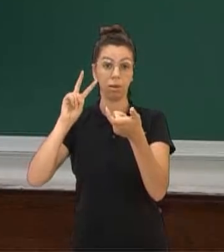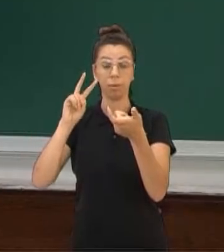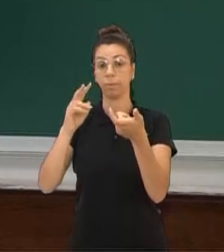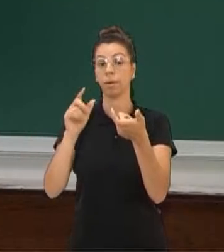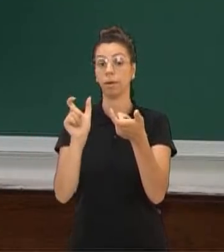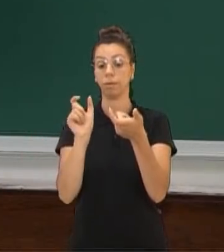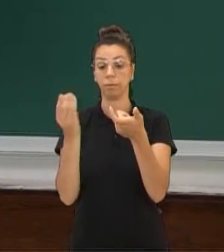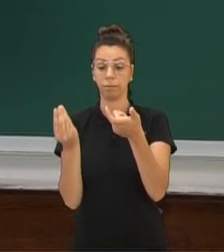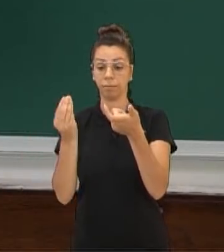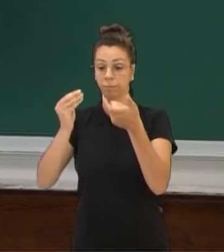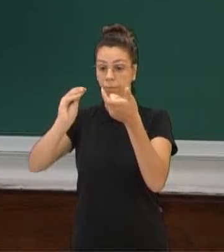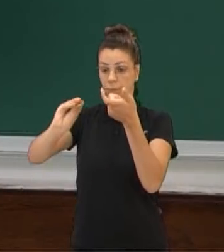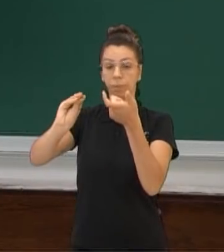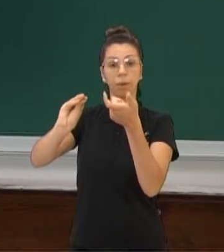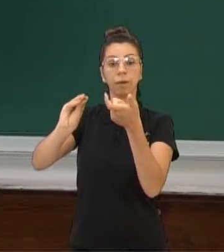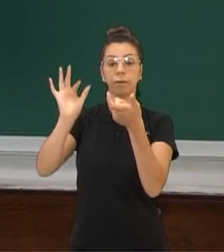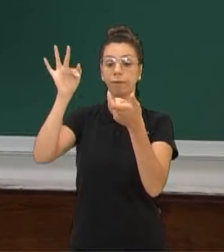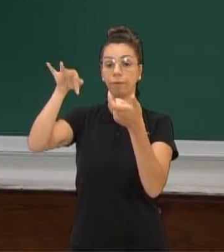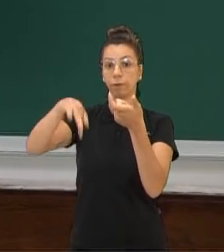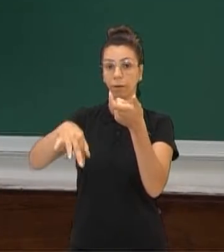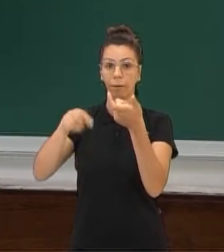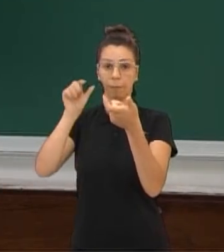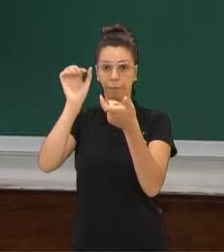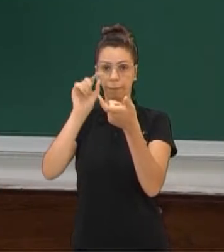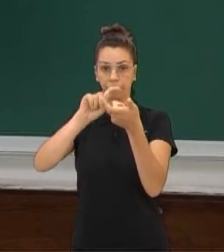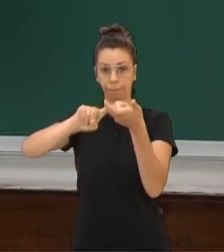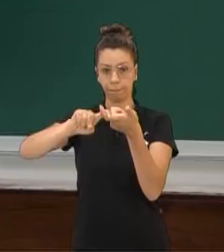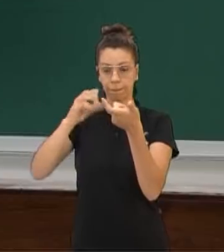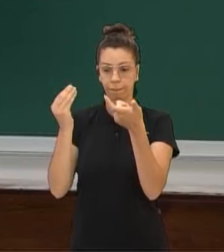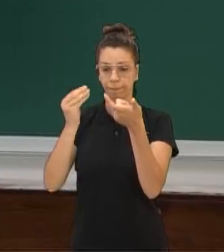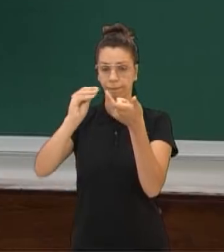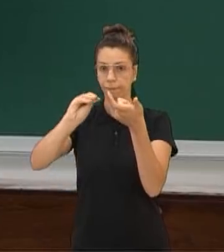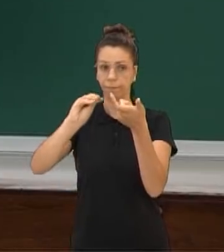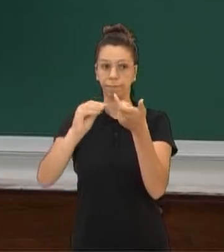gente acrescenta lá no final da palavra. É o